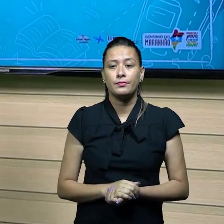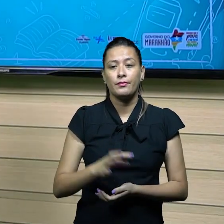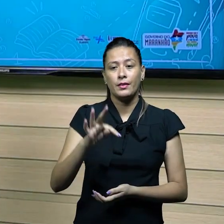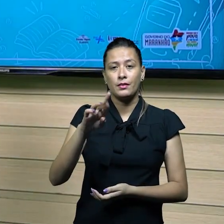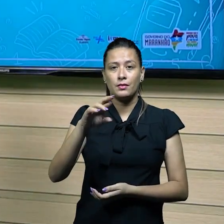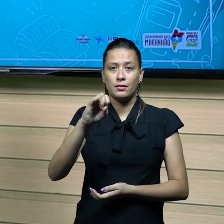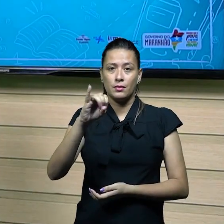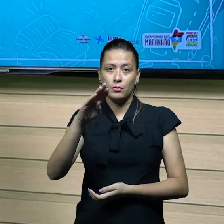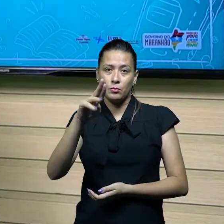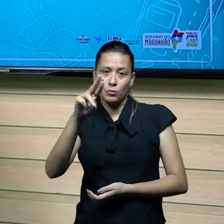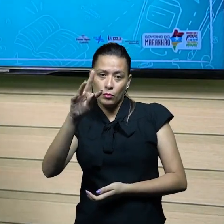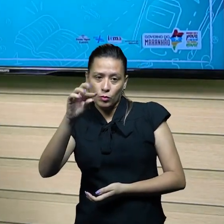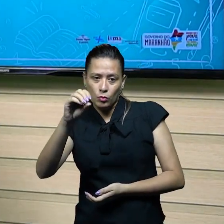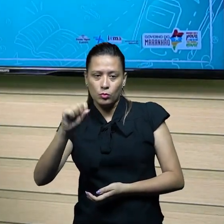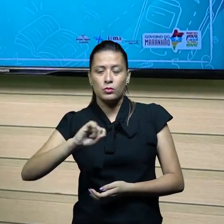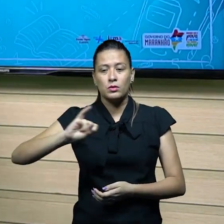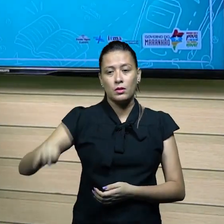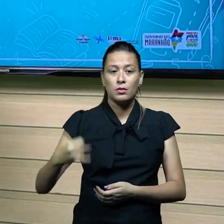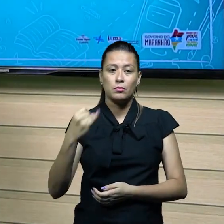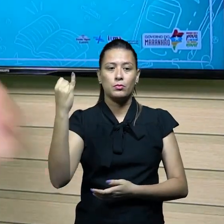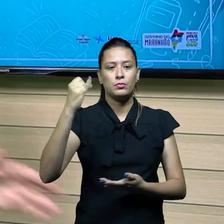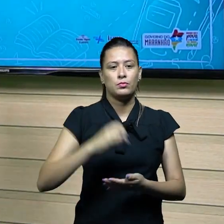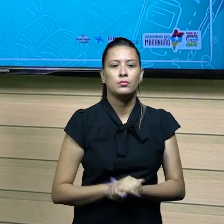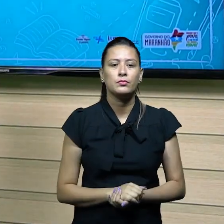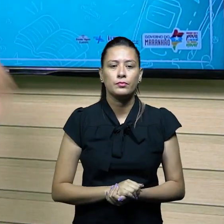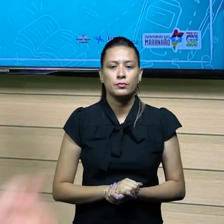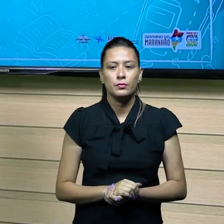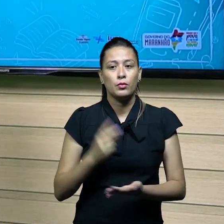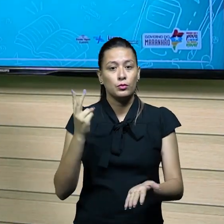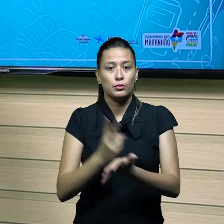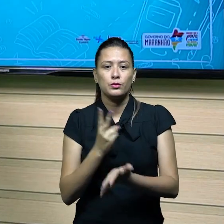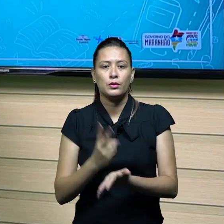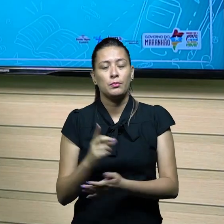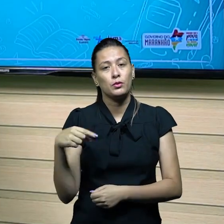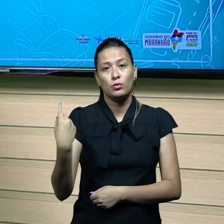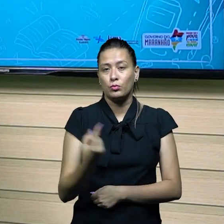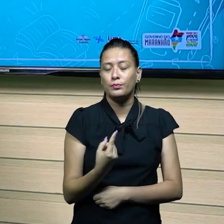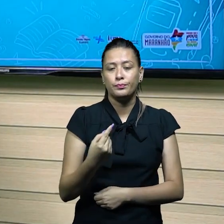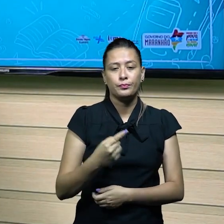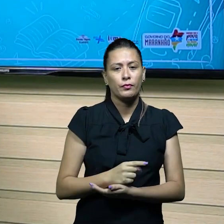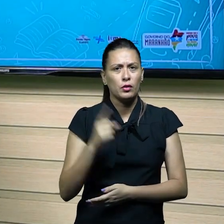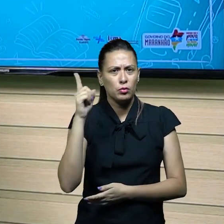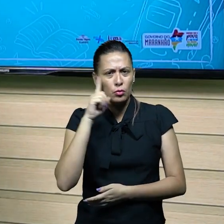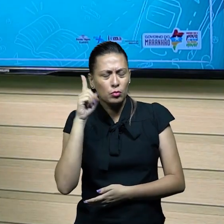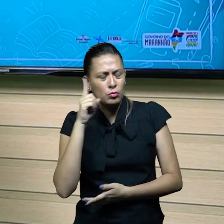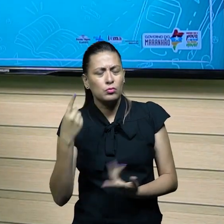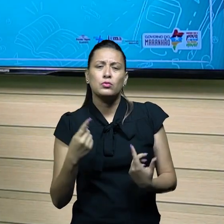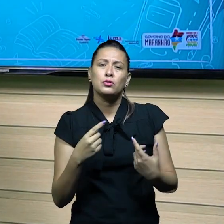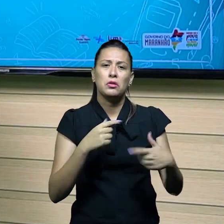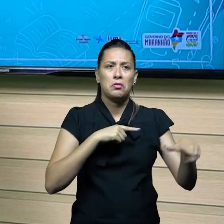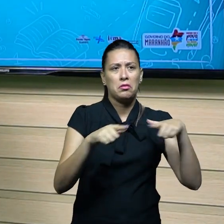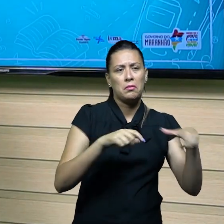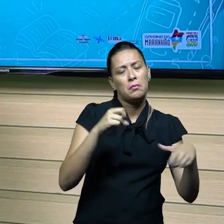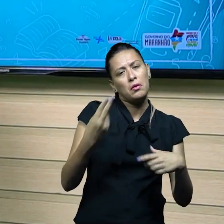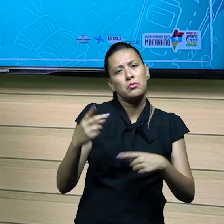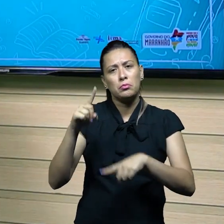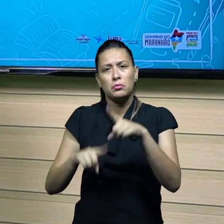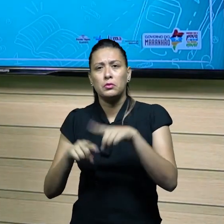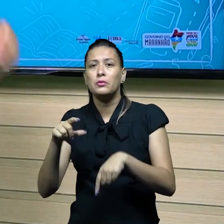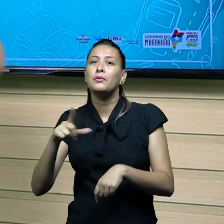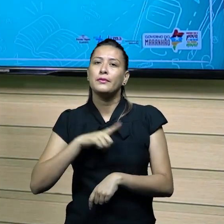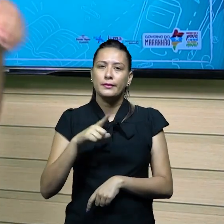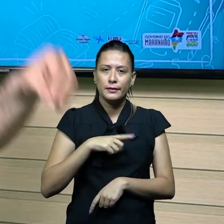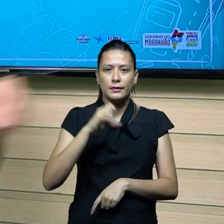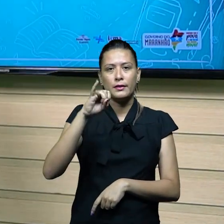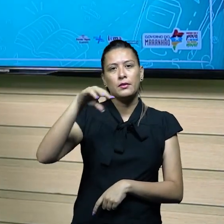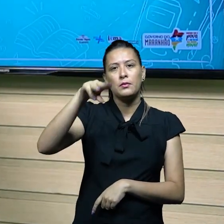adquirimos no nosso dia a dia, gente, independente se é serviço ou é produto ou é um bem, tem imposto aditivado nele, tem um posto que contém, está